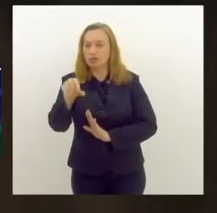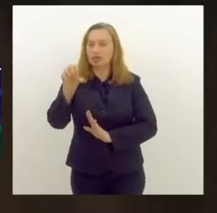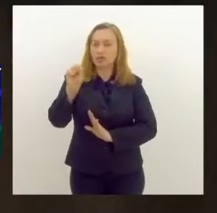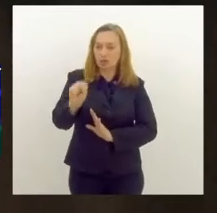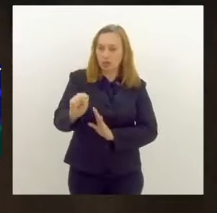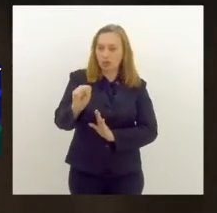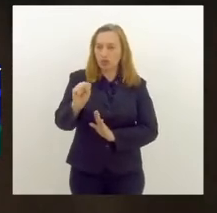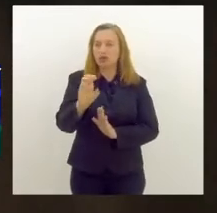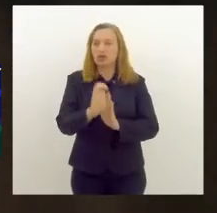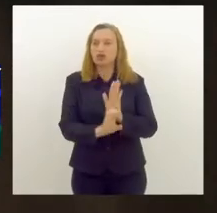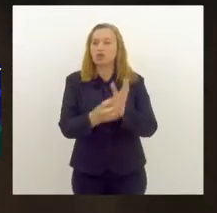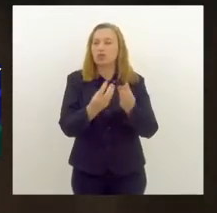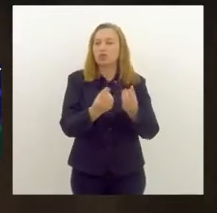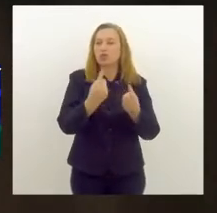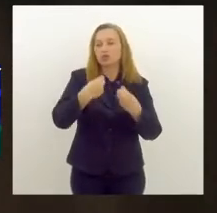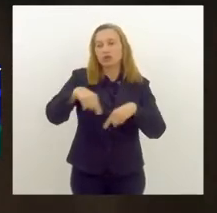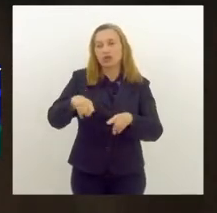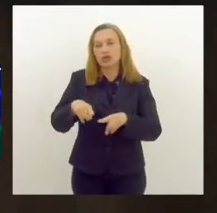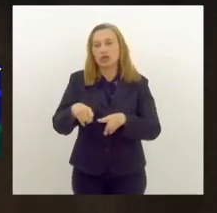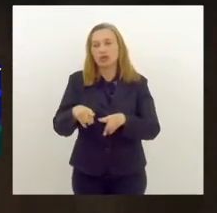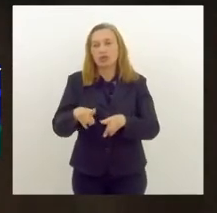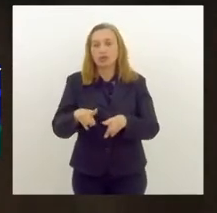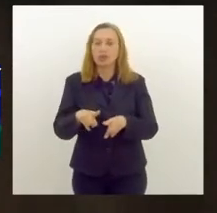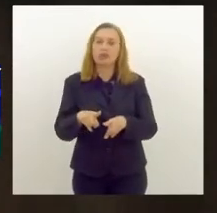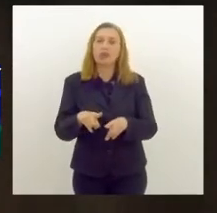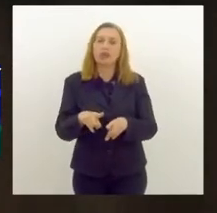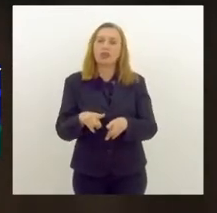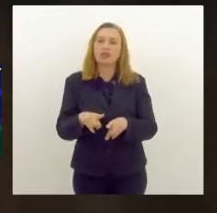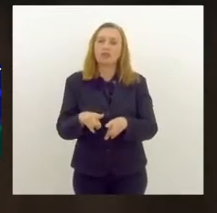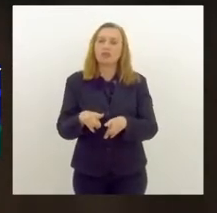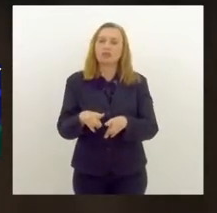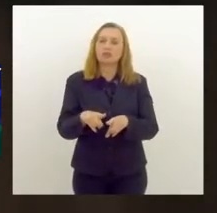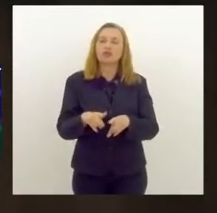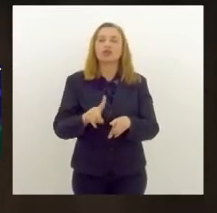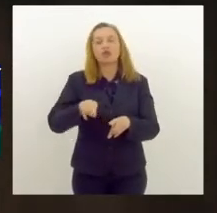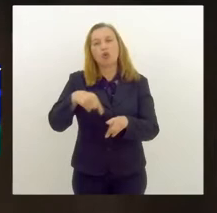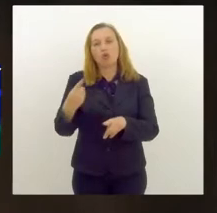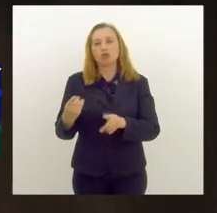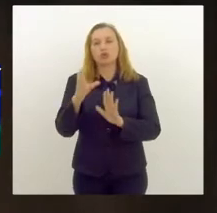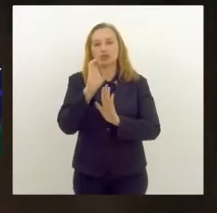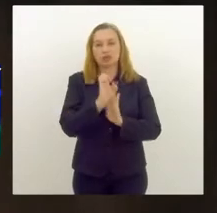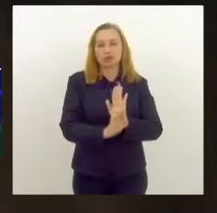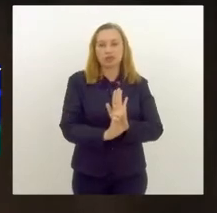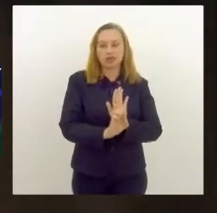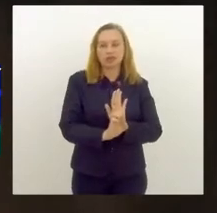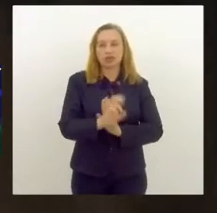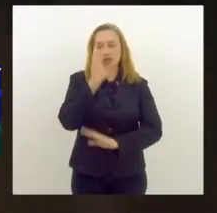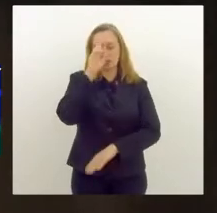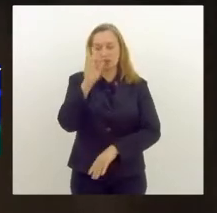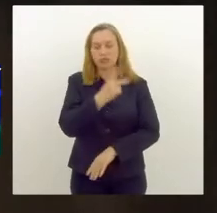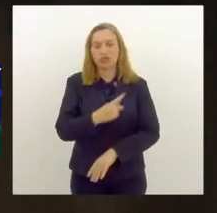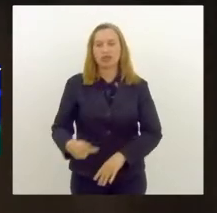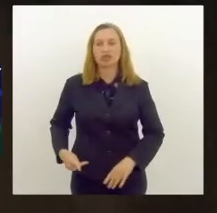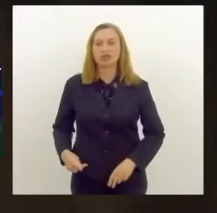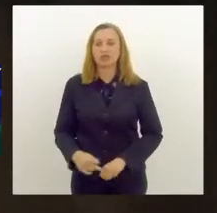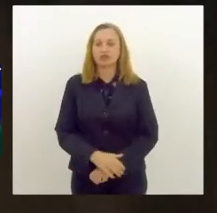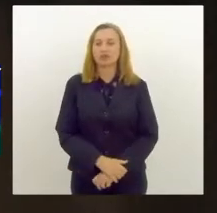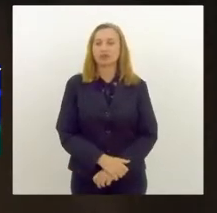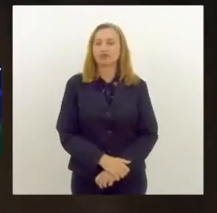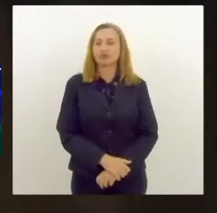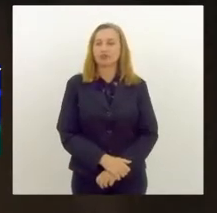8, contrário às demais emendas, senhor presidente.